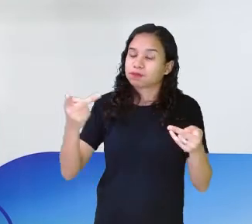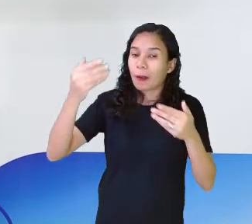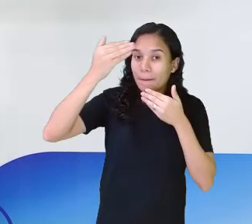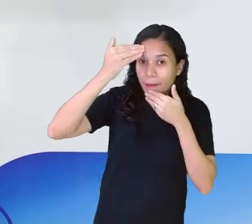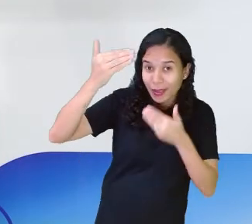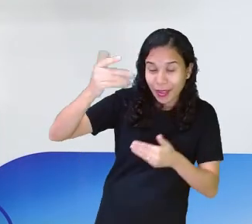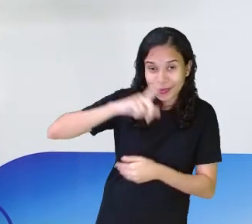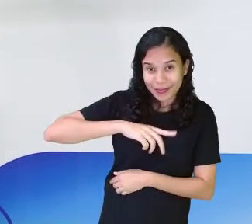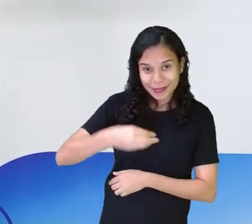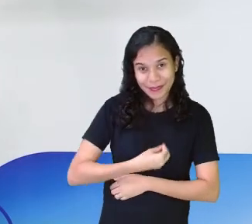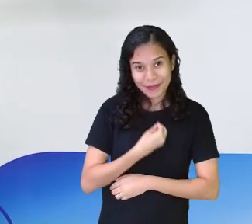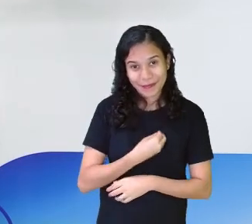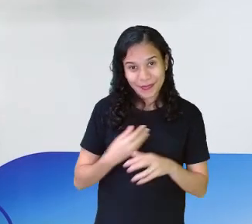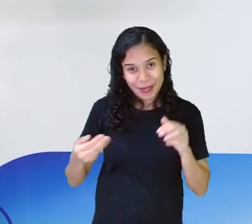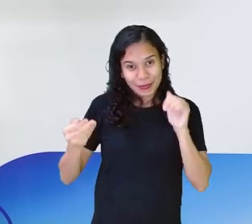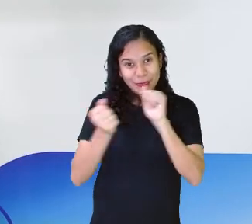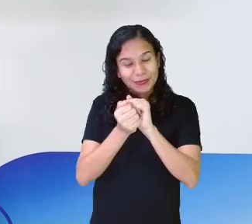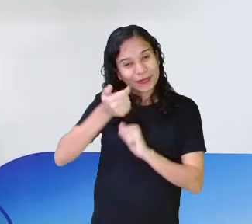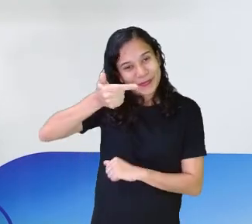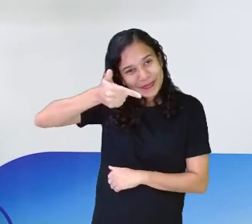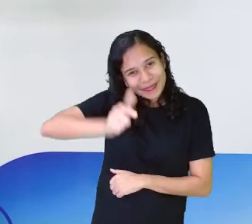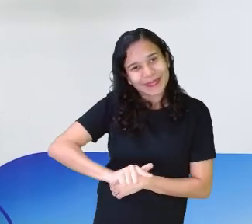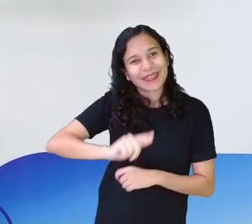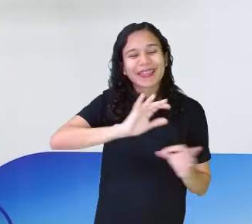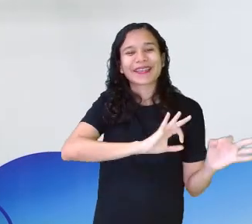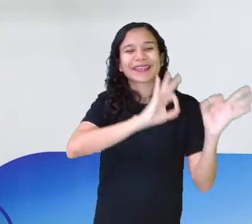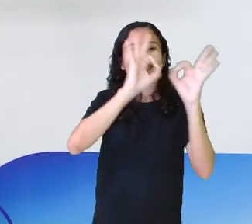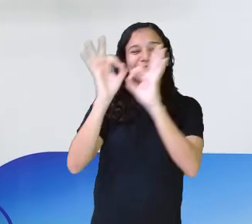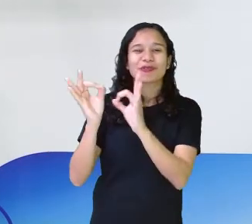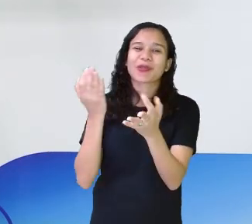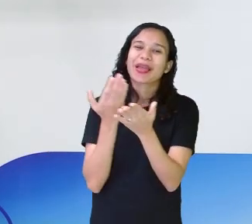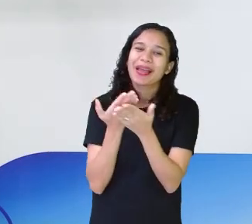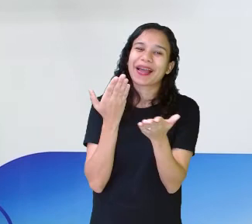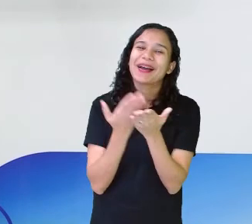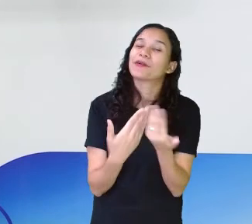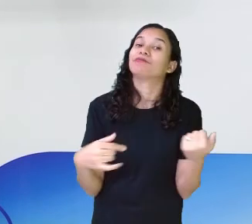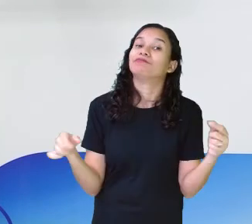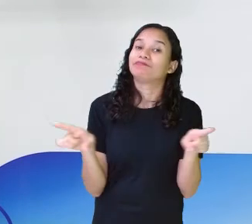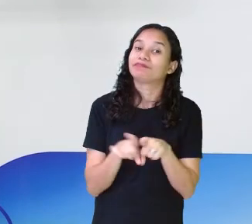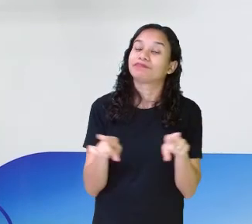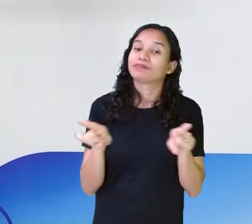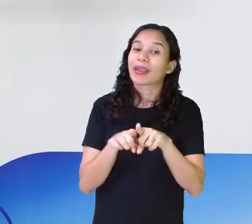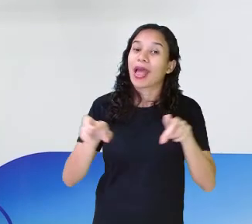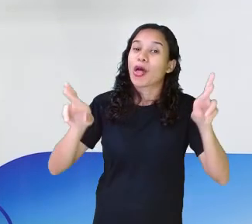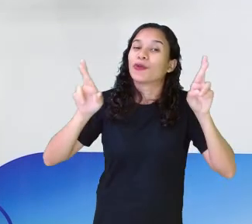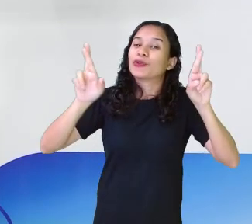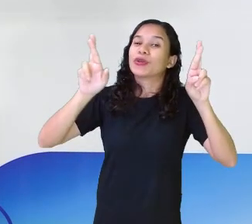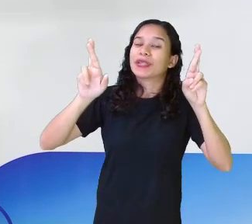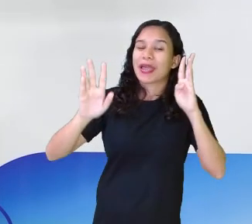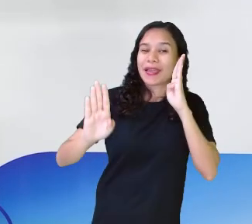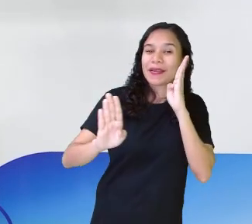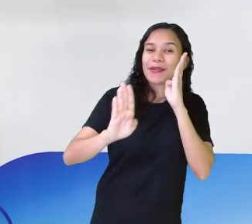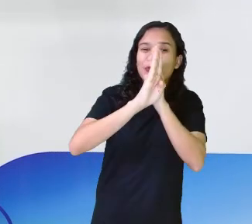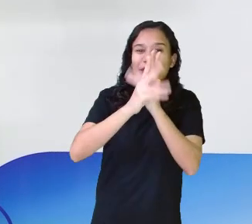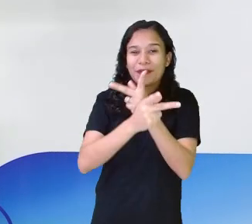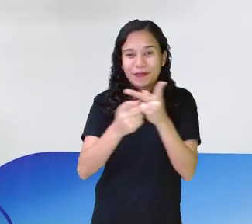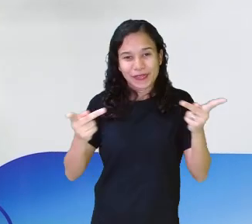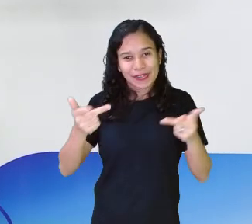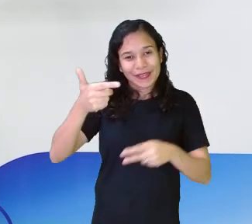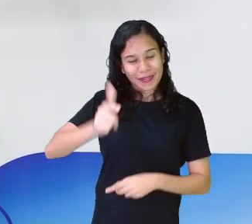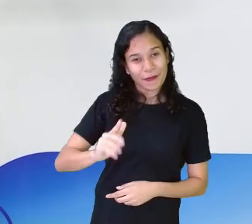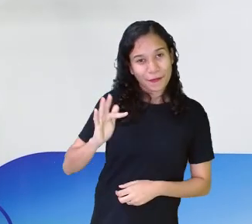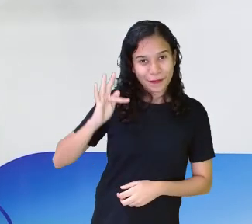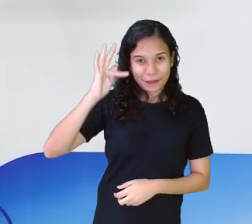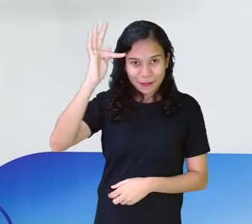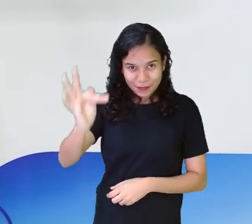agradeço por vocês estarem mais uma vez acompanhando as aulas e eu espero poder encontrá-los novamente